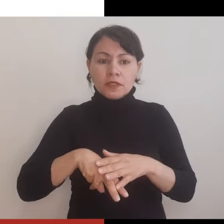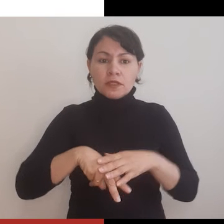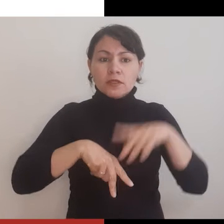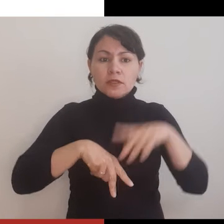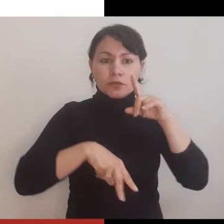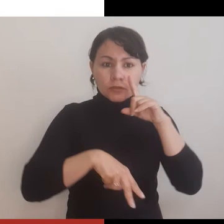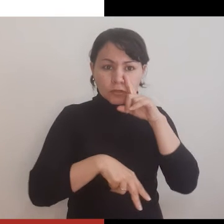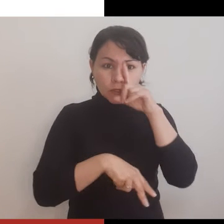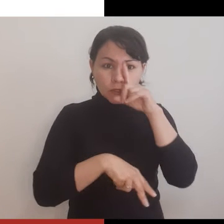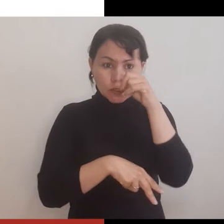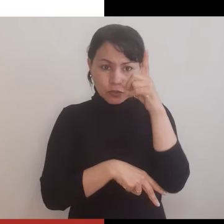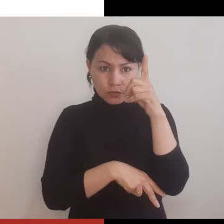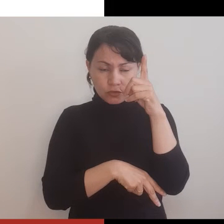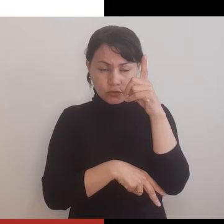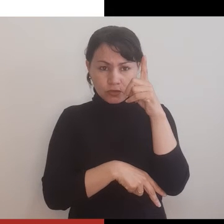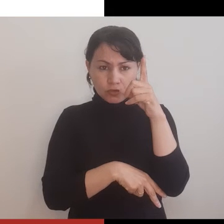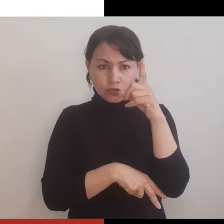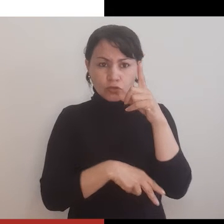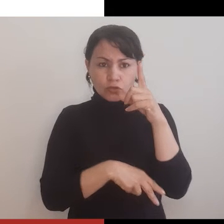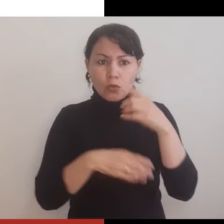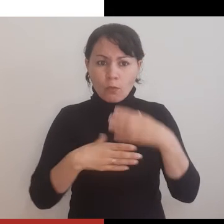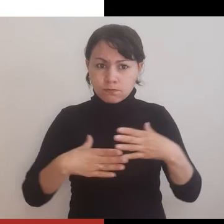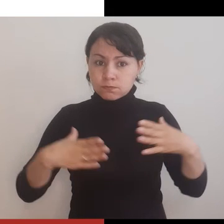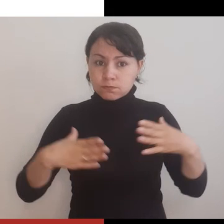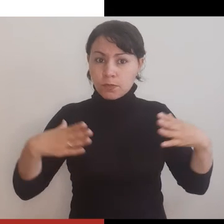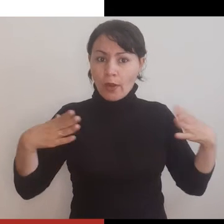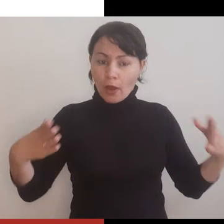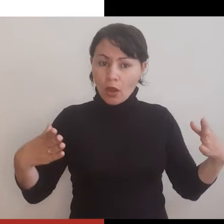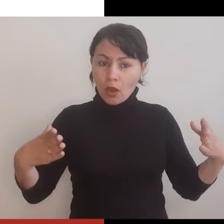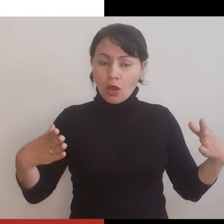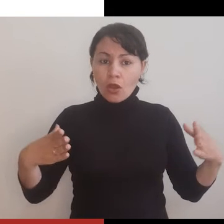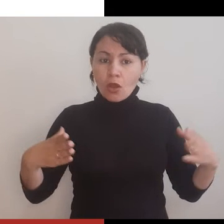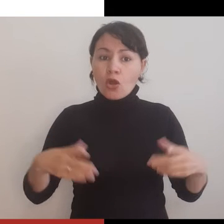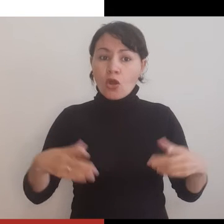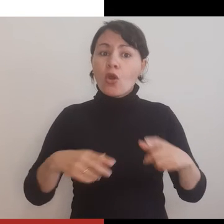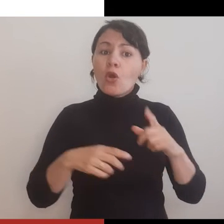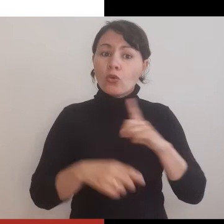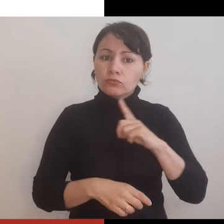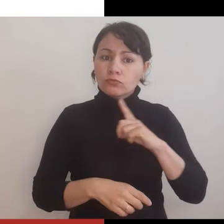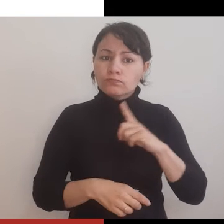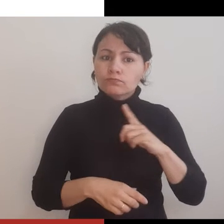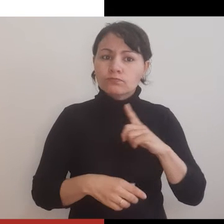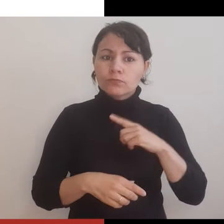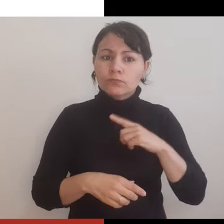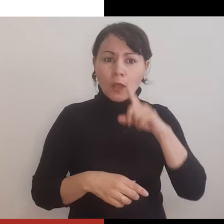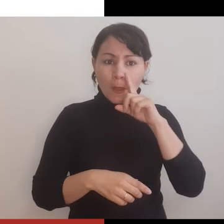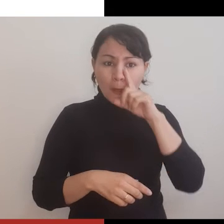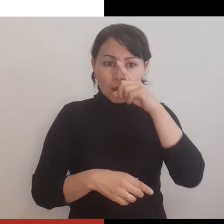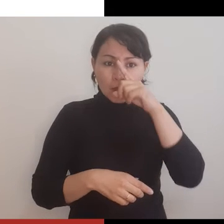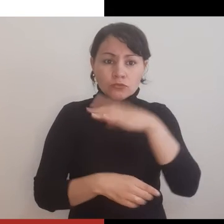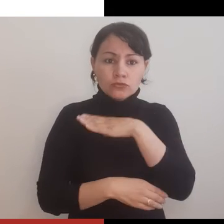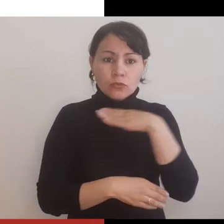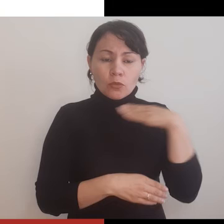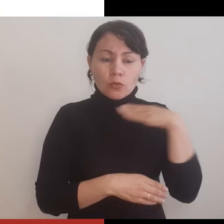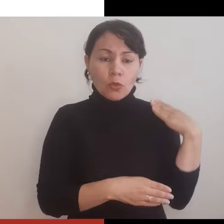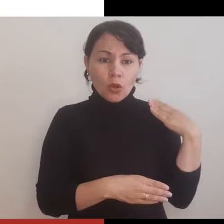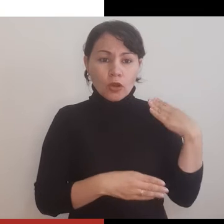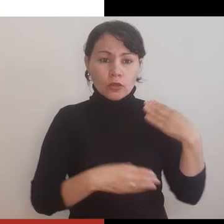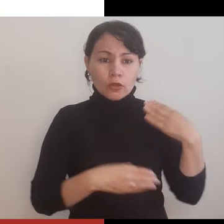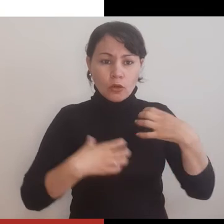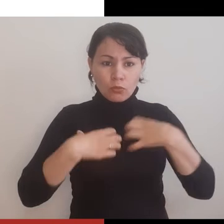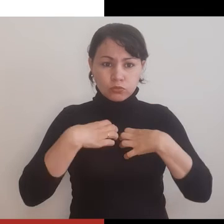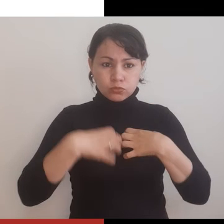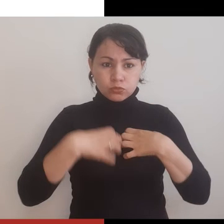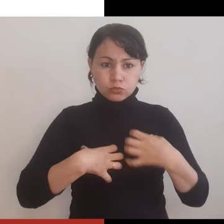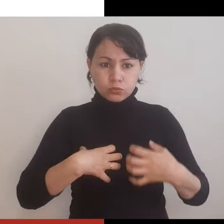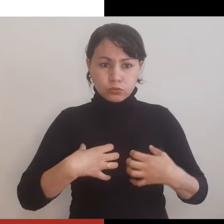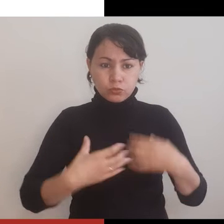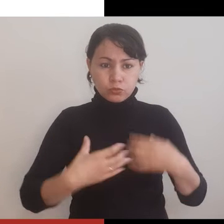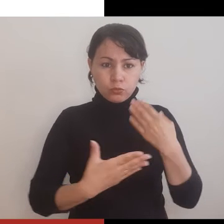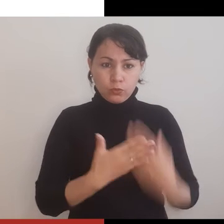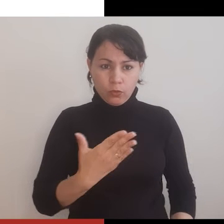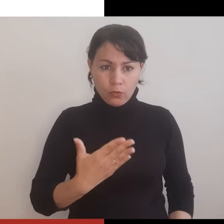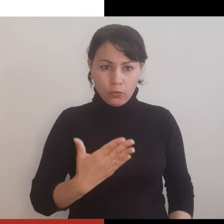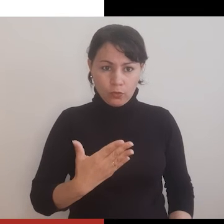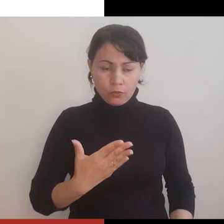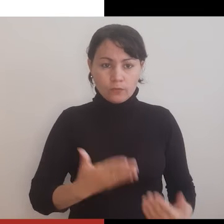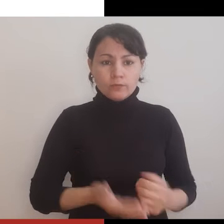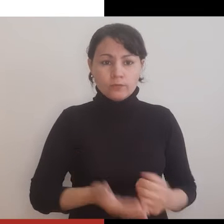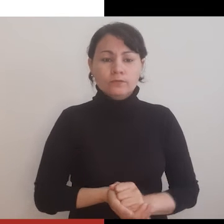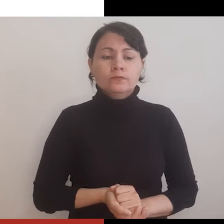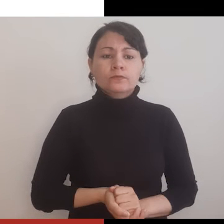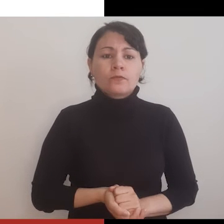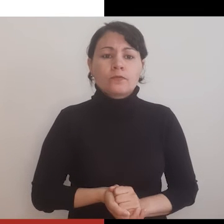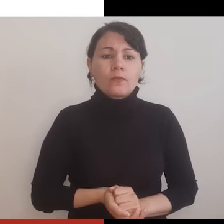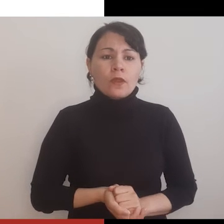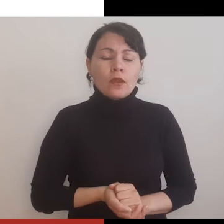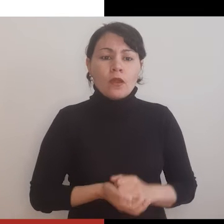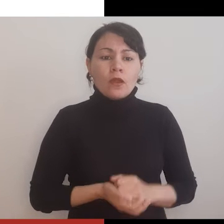condições clínicas de gravidade extrema ou que possuem risco de morte por alguma insuficiência orgânica. As